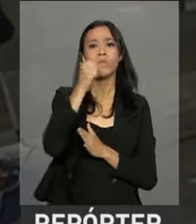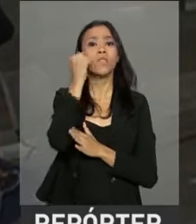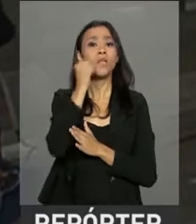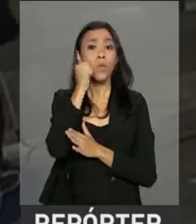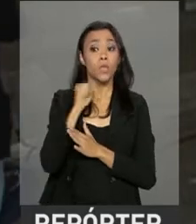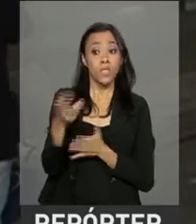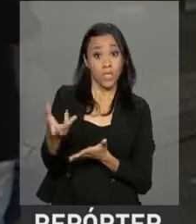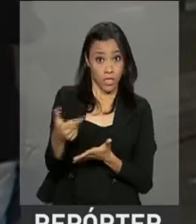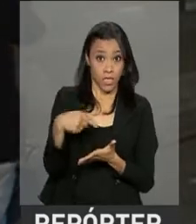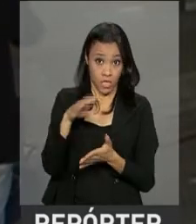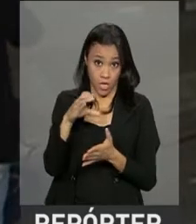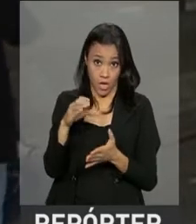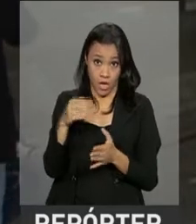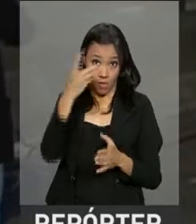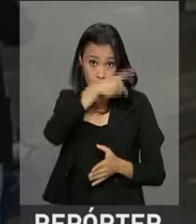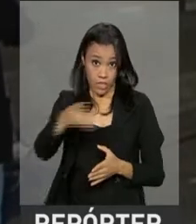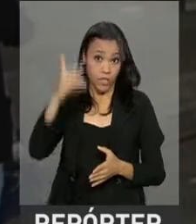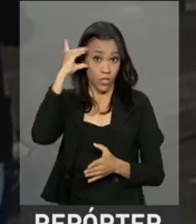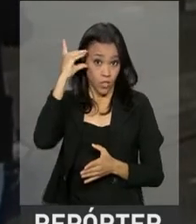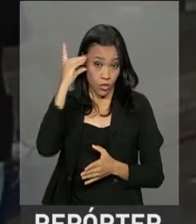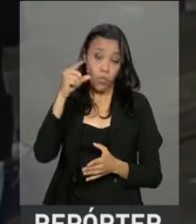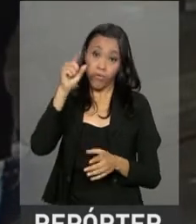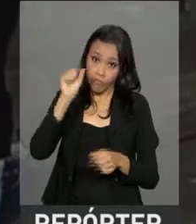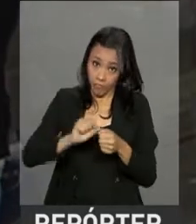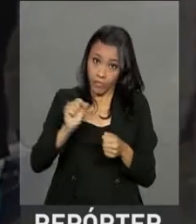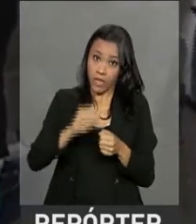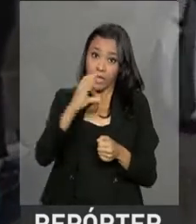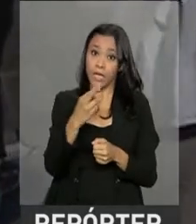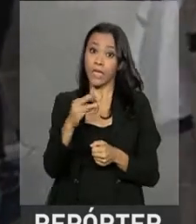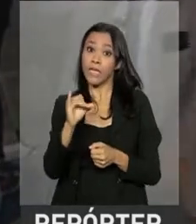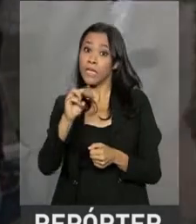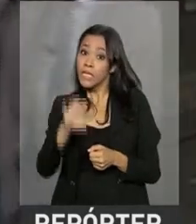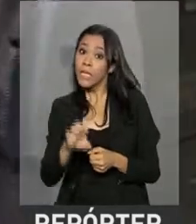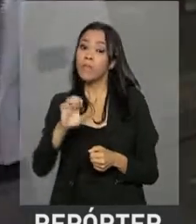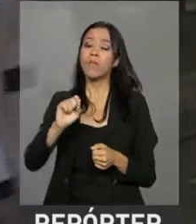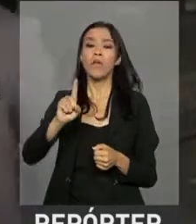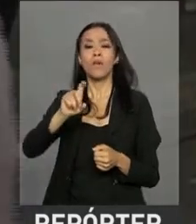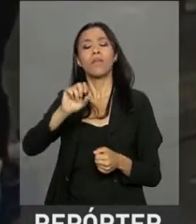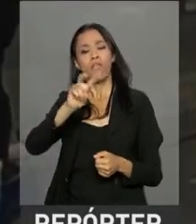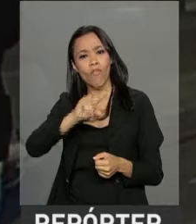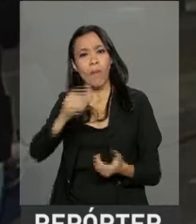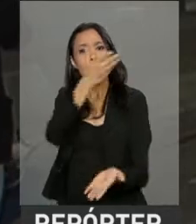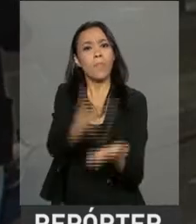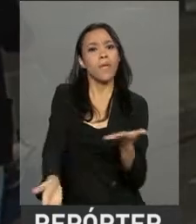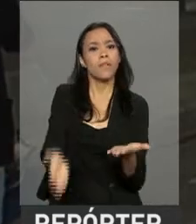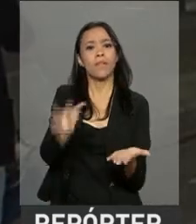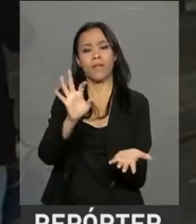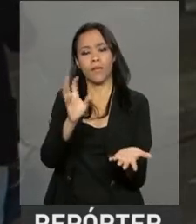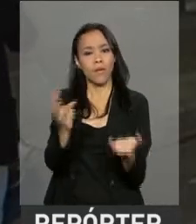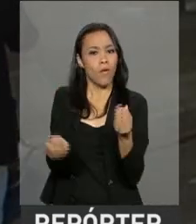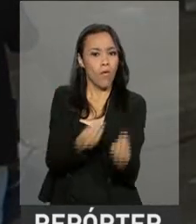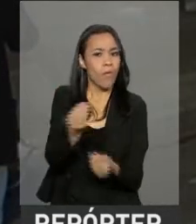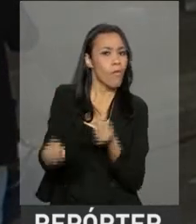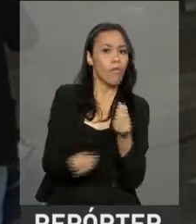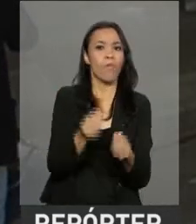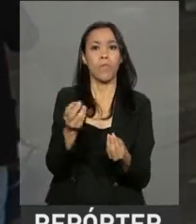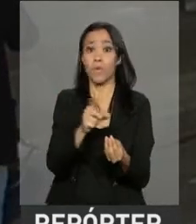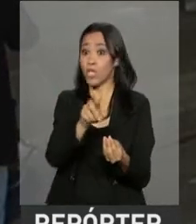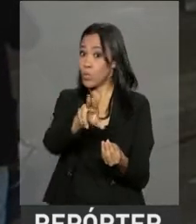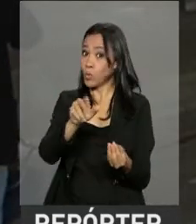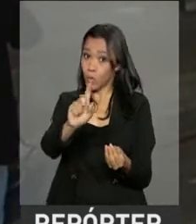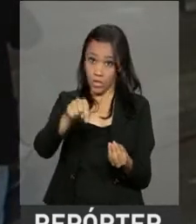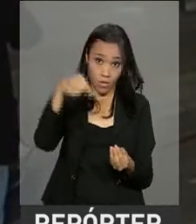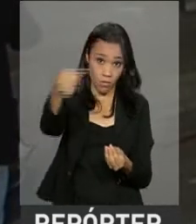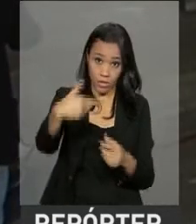Dilma Rousseff cometeu crime de responsabilidade e se deve ser condenada à perda do mandato e ficar inabilitada para